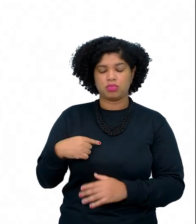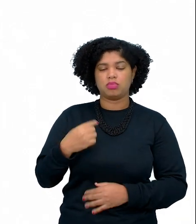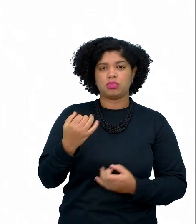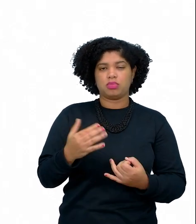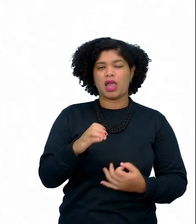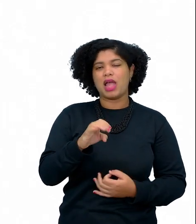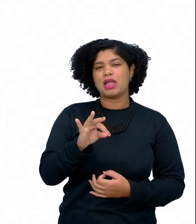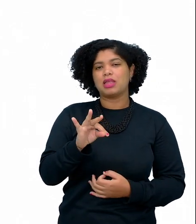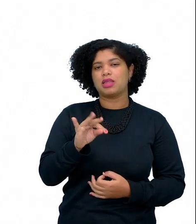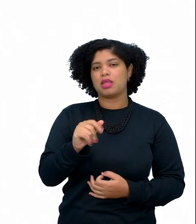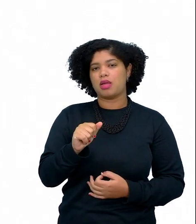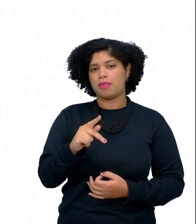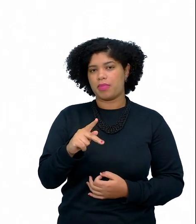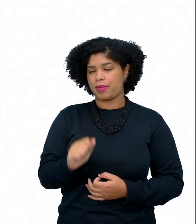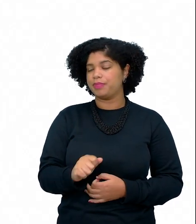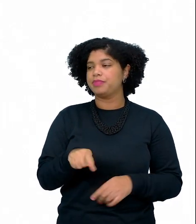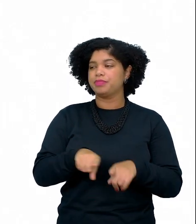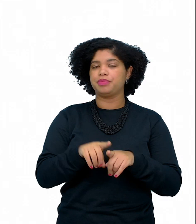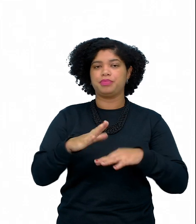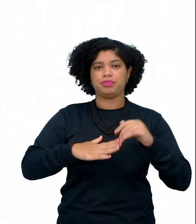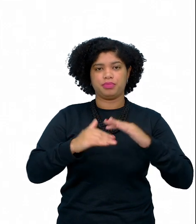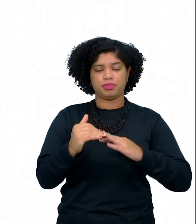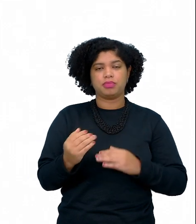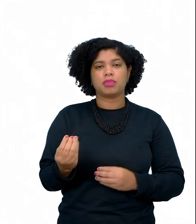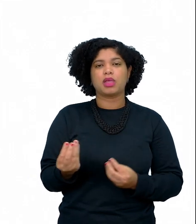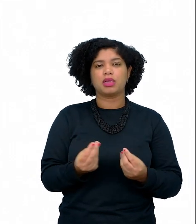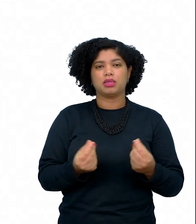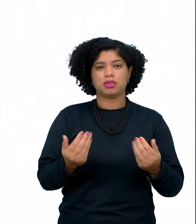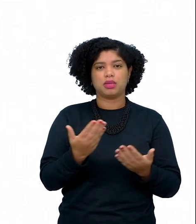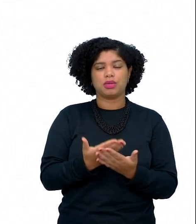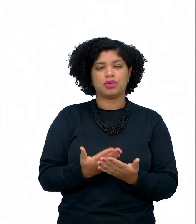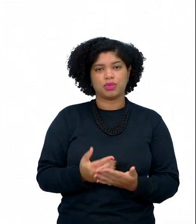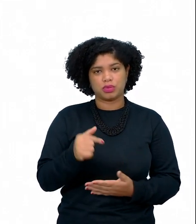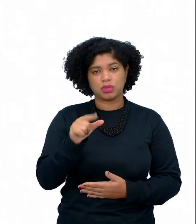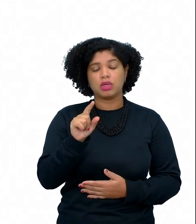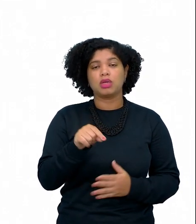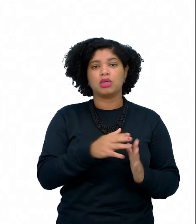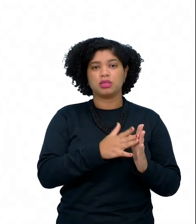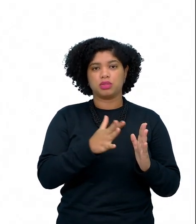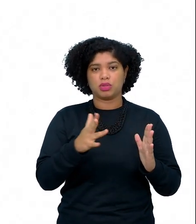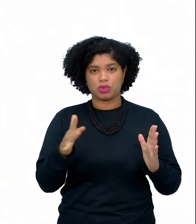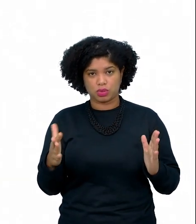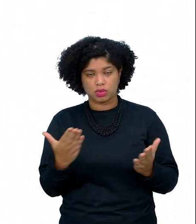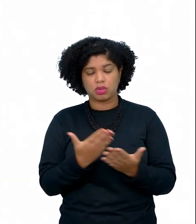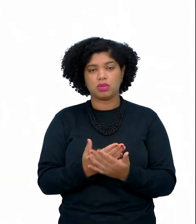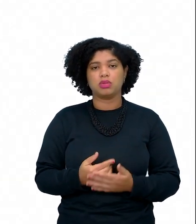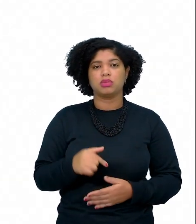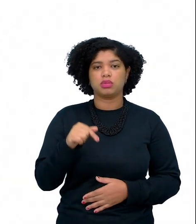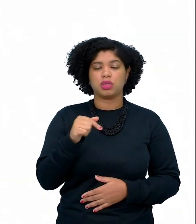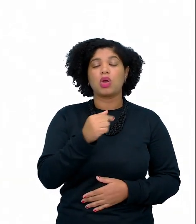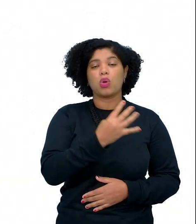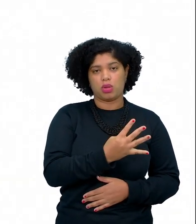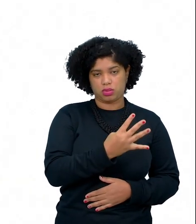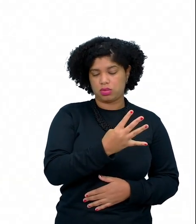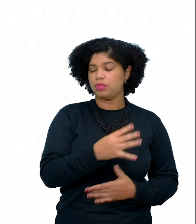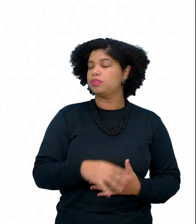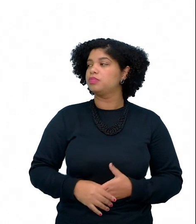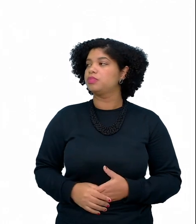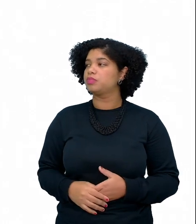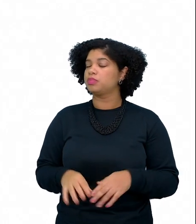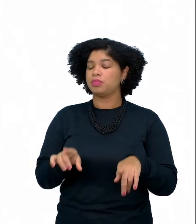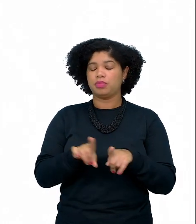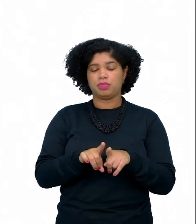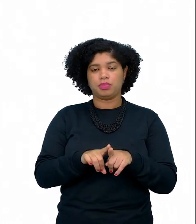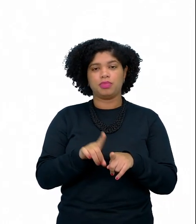Apresentamos a habilidade essencial da aula 7, da sequência de atividades 4, e